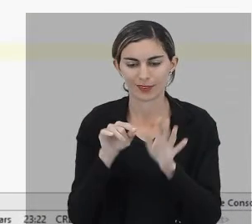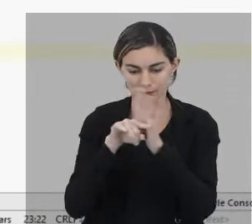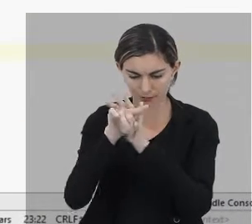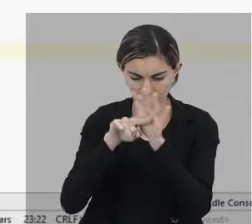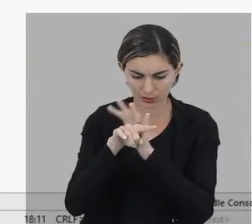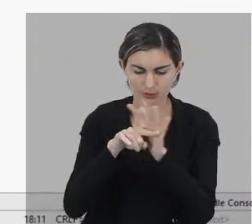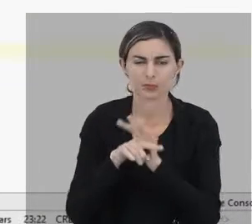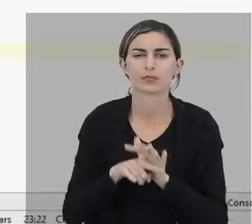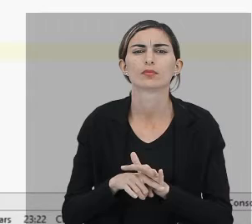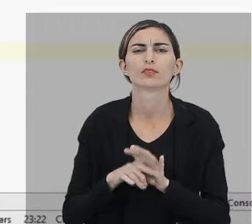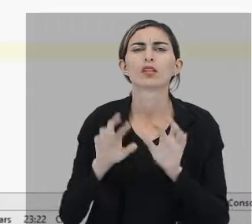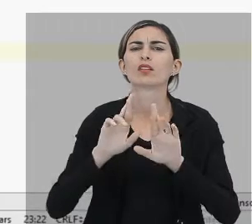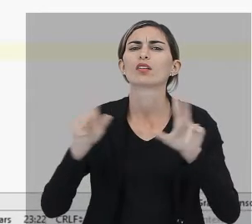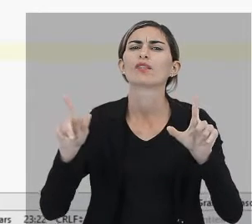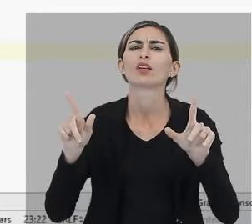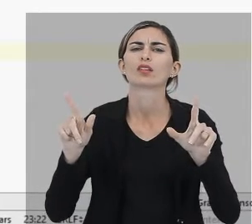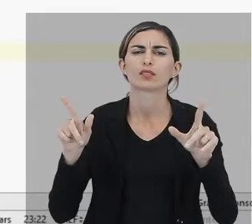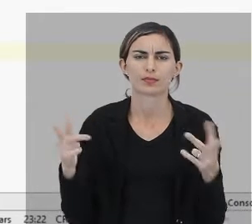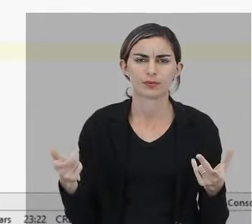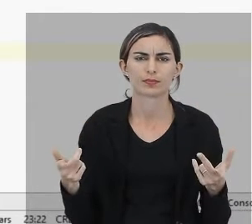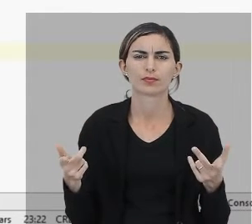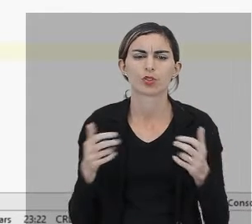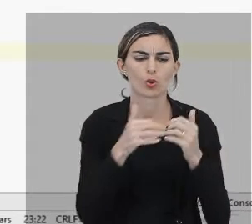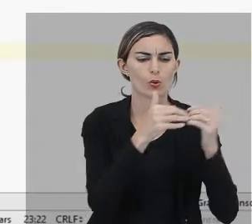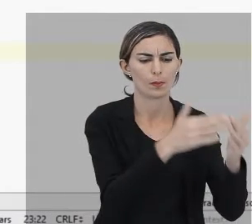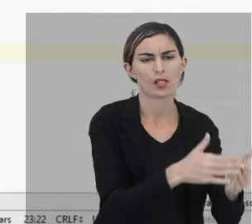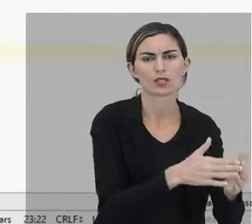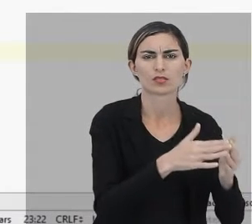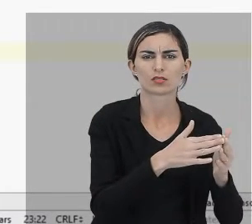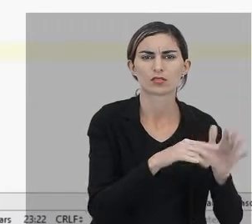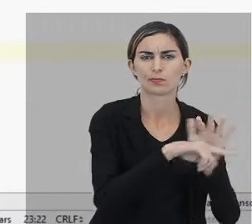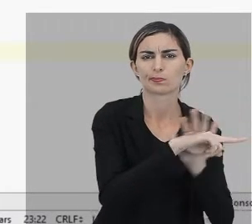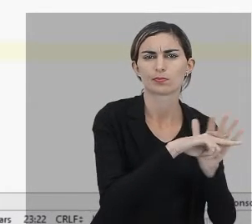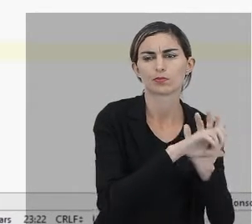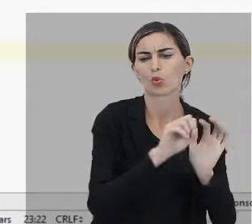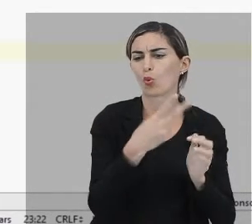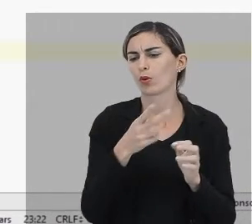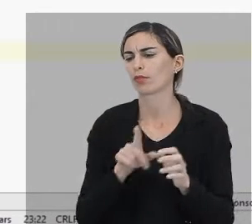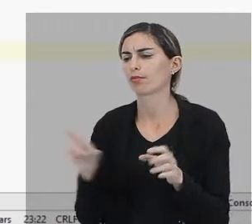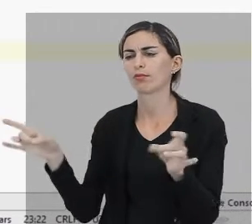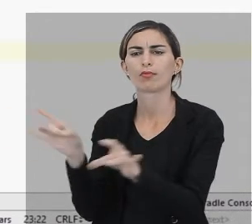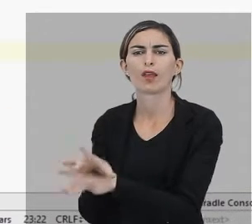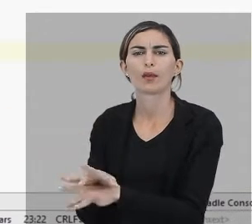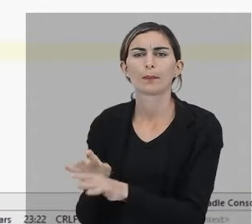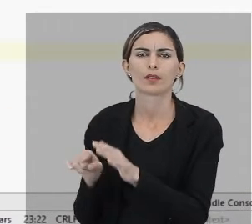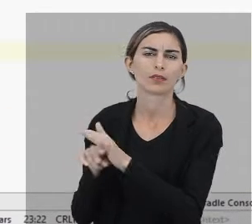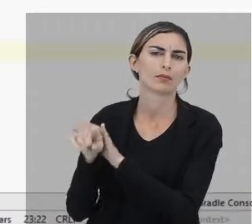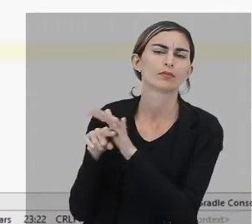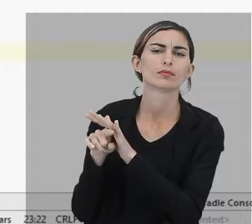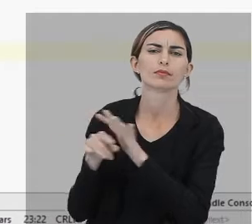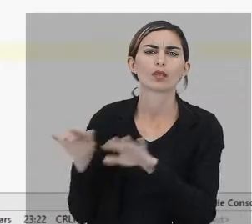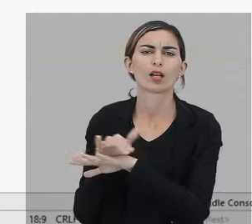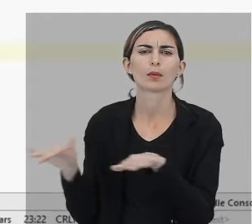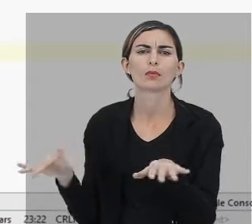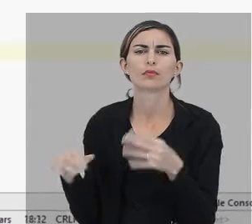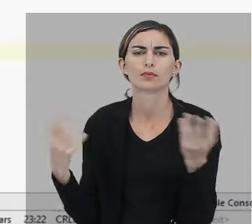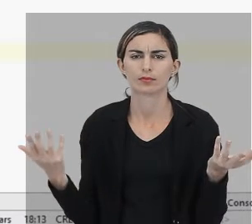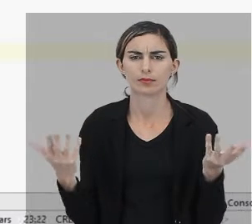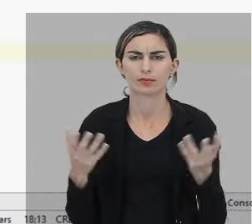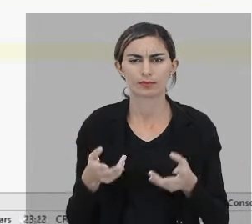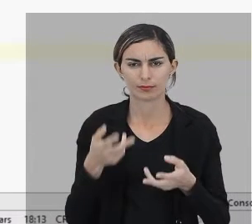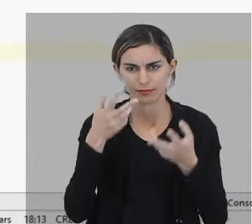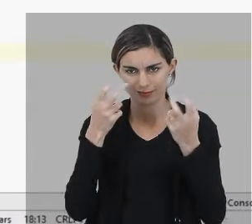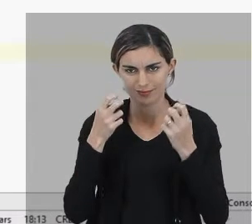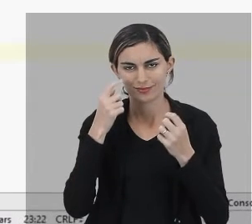termina verificando. E qual é a diferença entre começar ou terminar verificando? Observe que quando